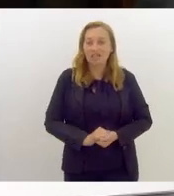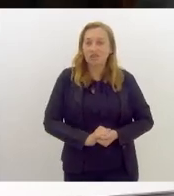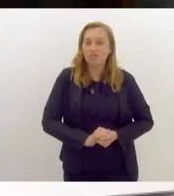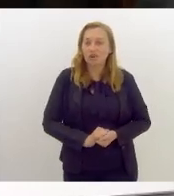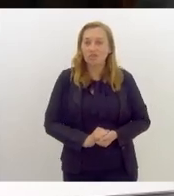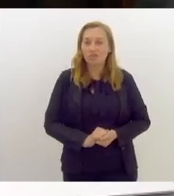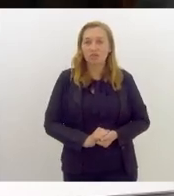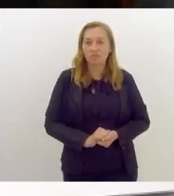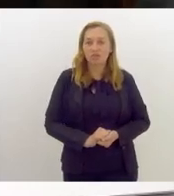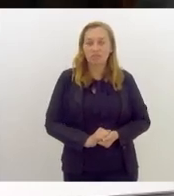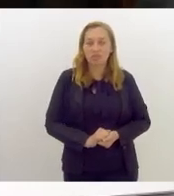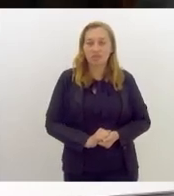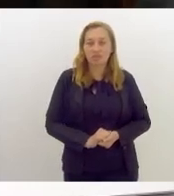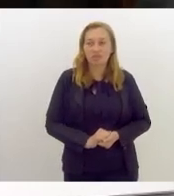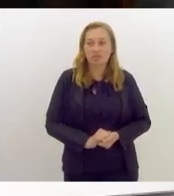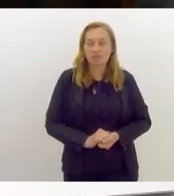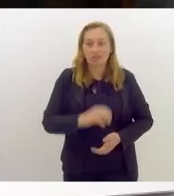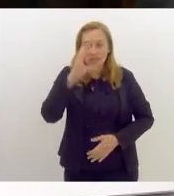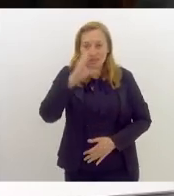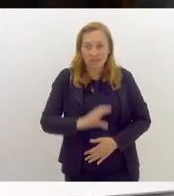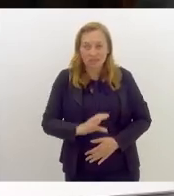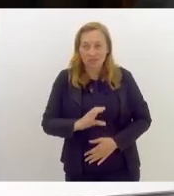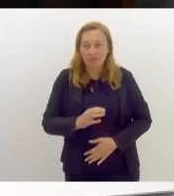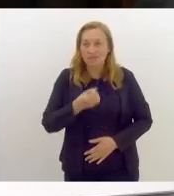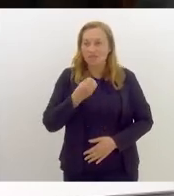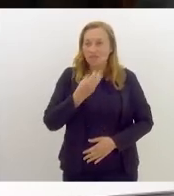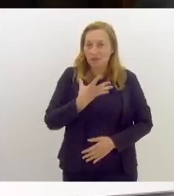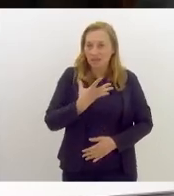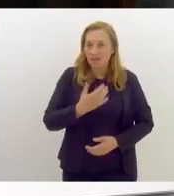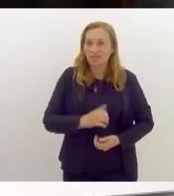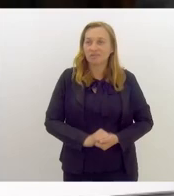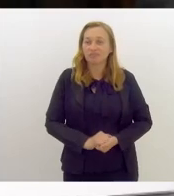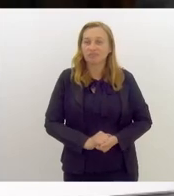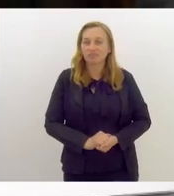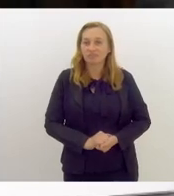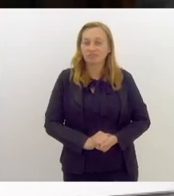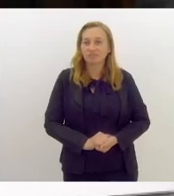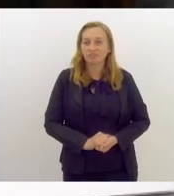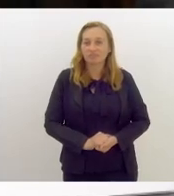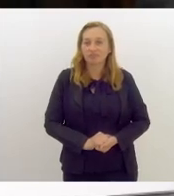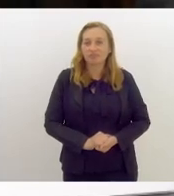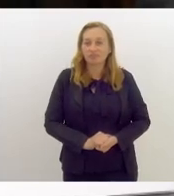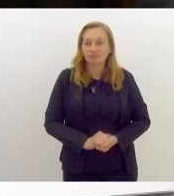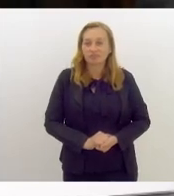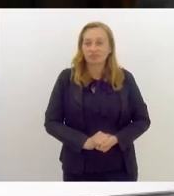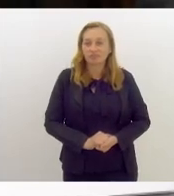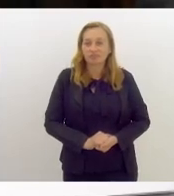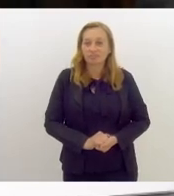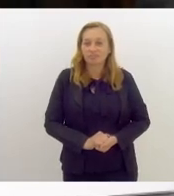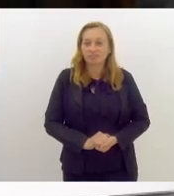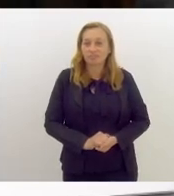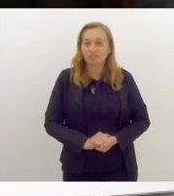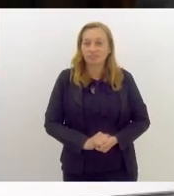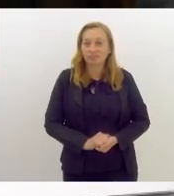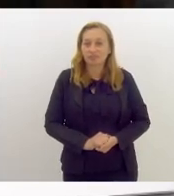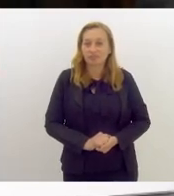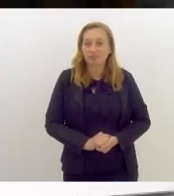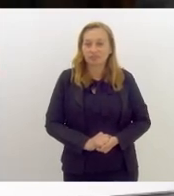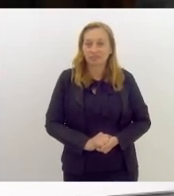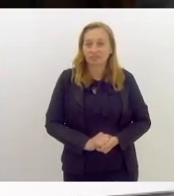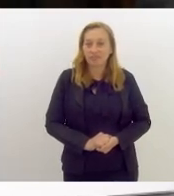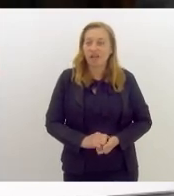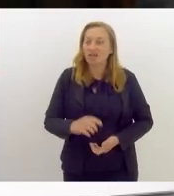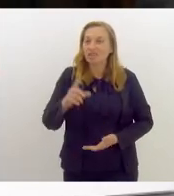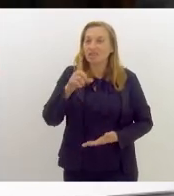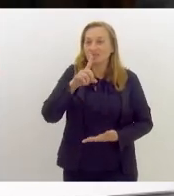mas como cidadão de bem que defendeu com o incidente os preceitos de